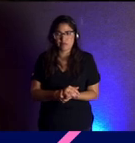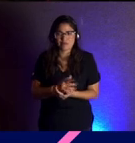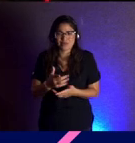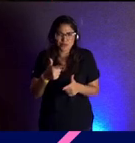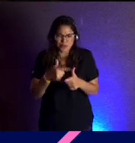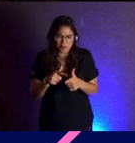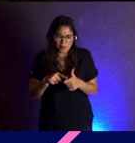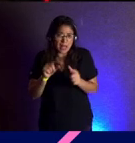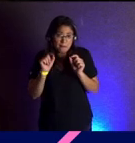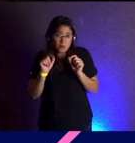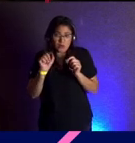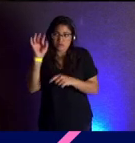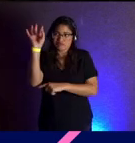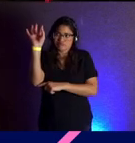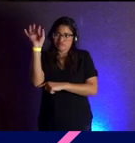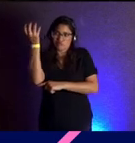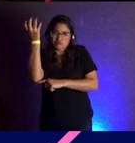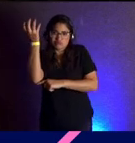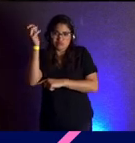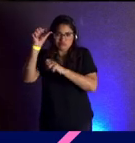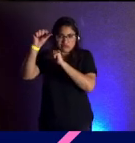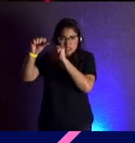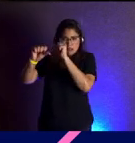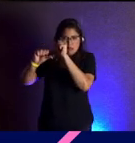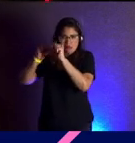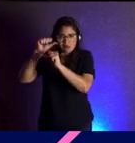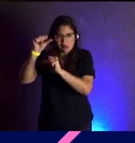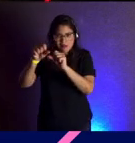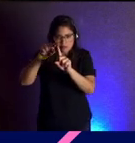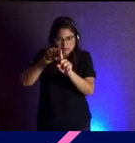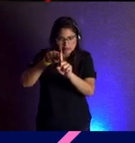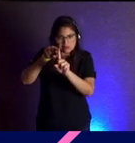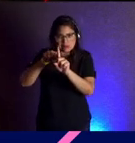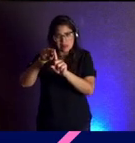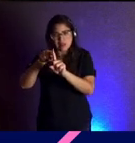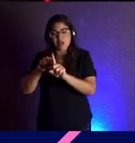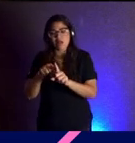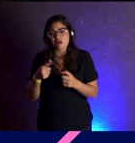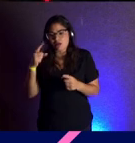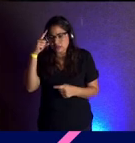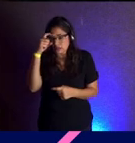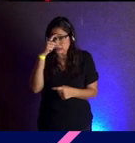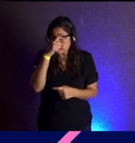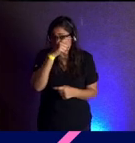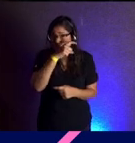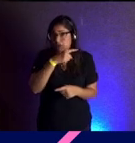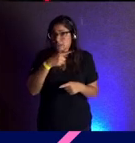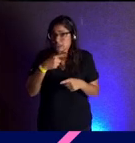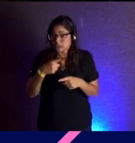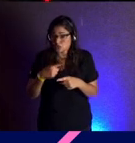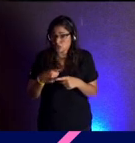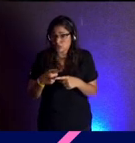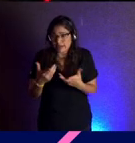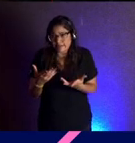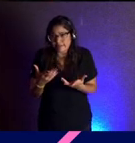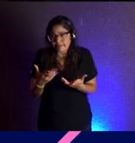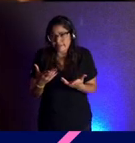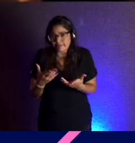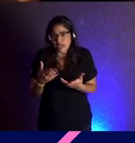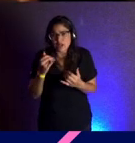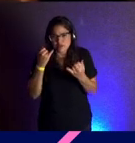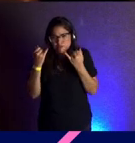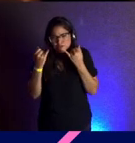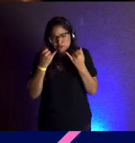mudança climática vem como uma camada adicional sobre isso e que, obviamente, a informação é central nesse contexto. Eu